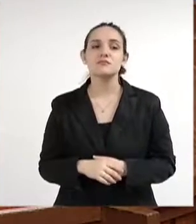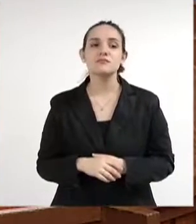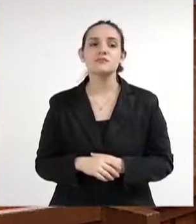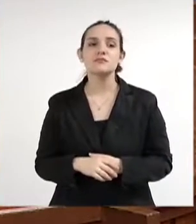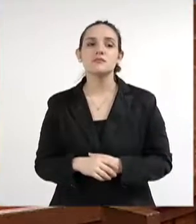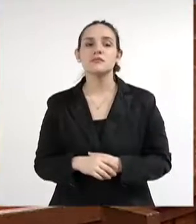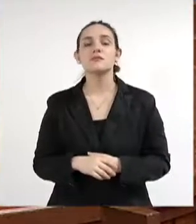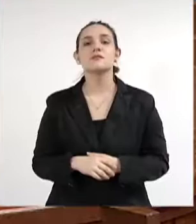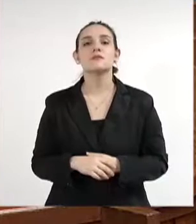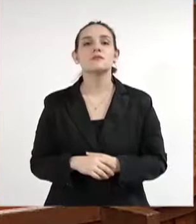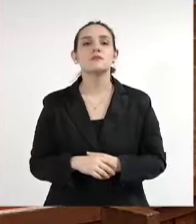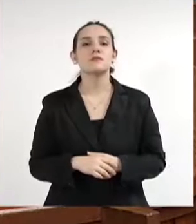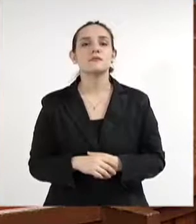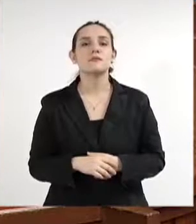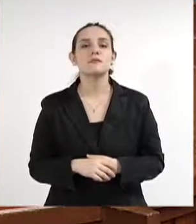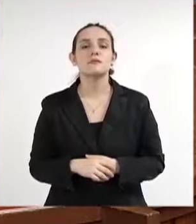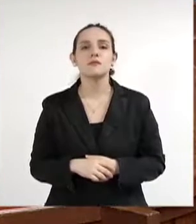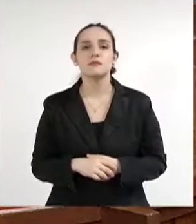porque as pessoas